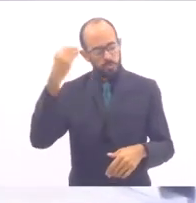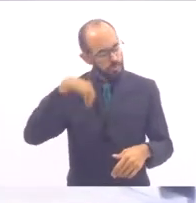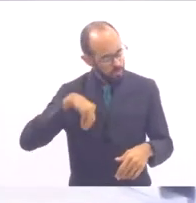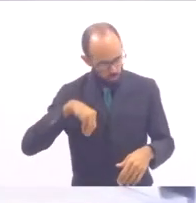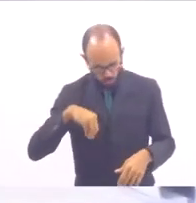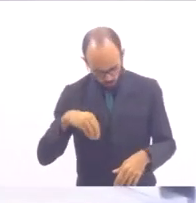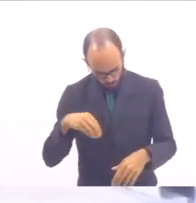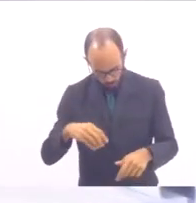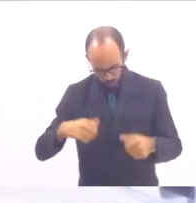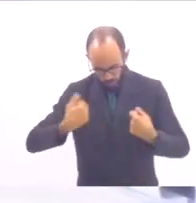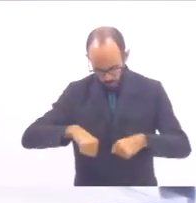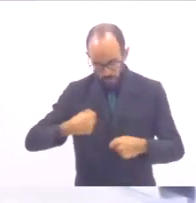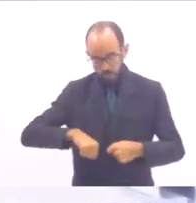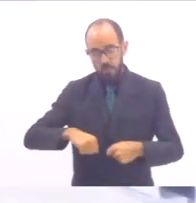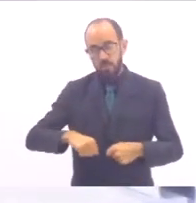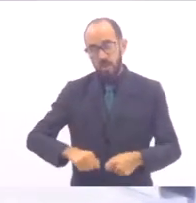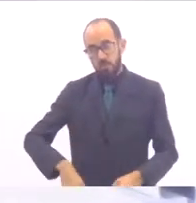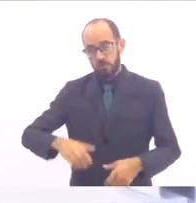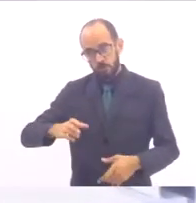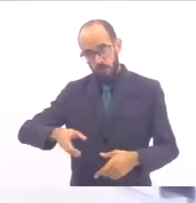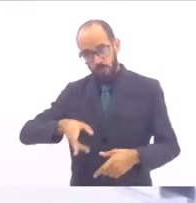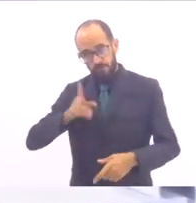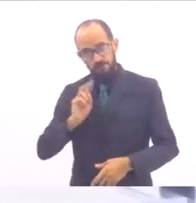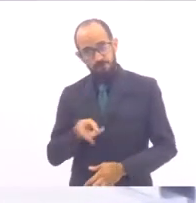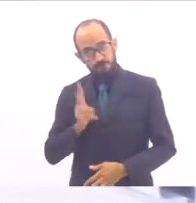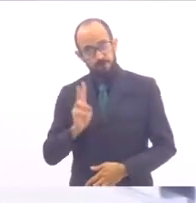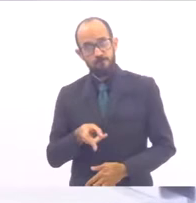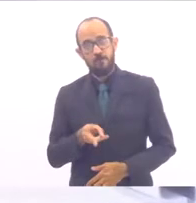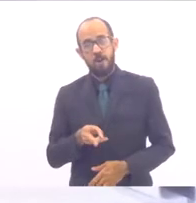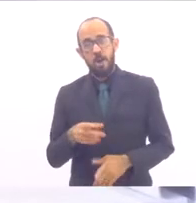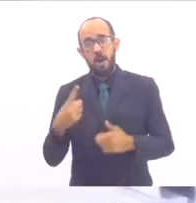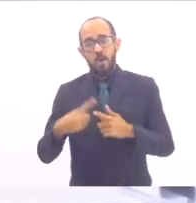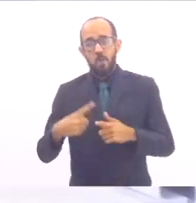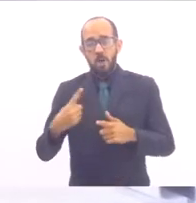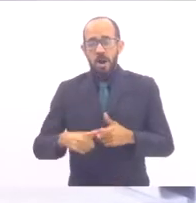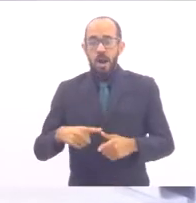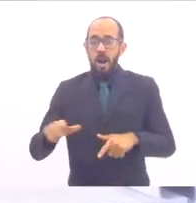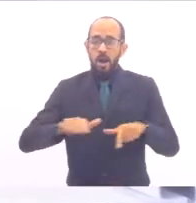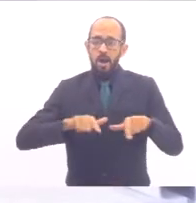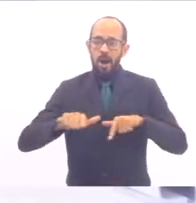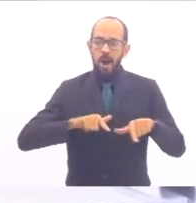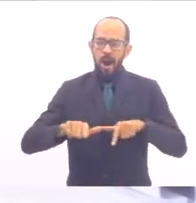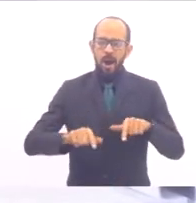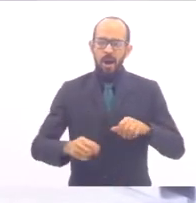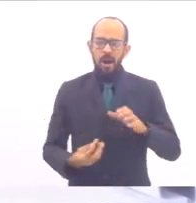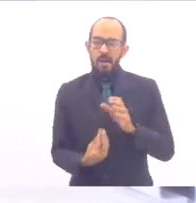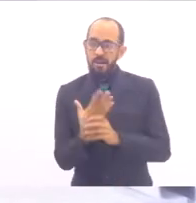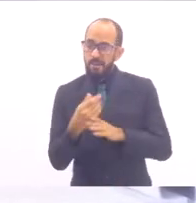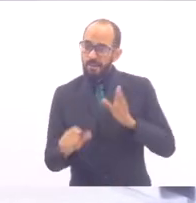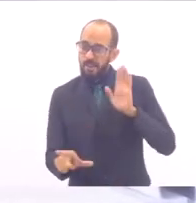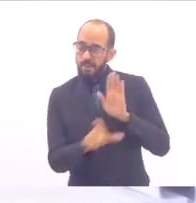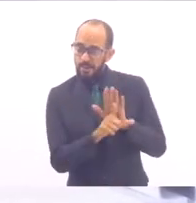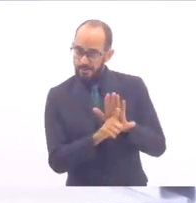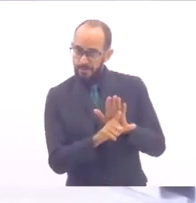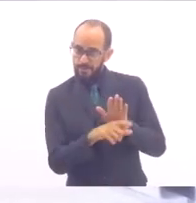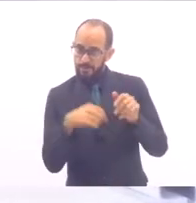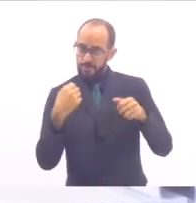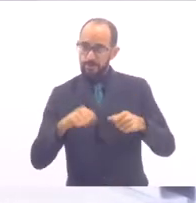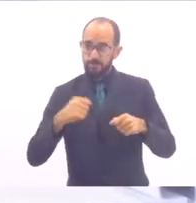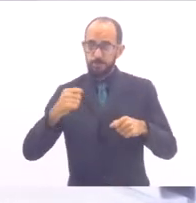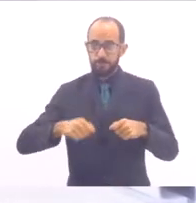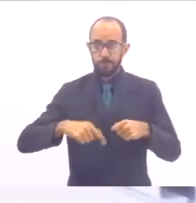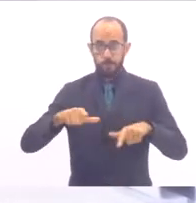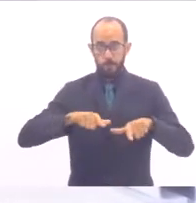os pontos. Por quê? Porque, como você muito bem falou, dá muito trabalho fazer uma lei. Muito. Você tem que ter uma base